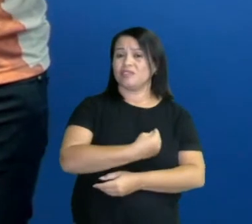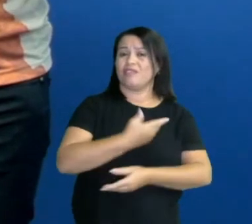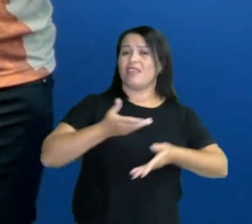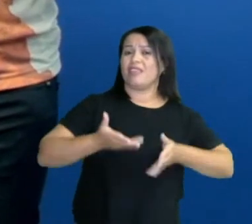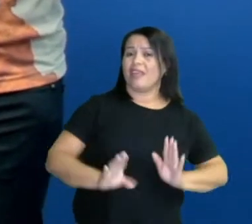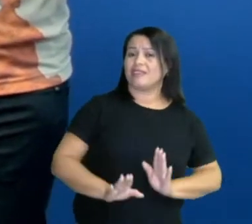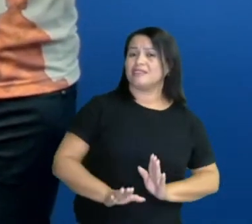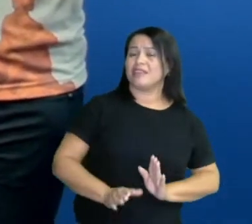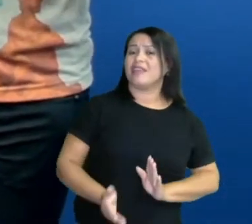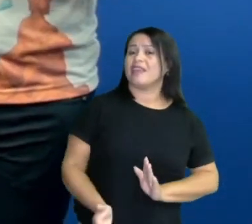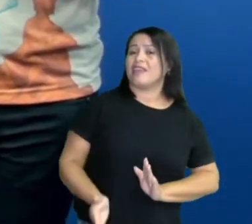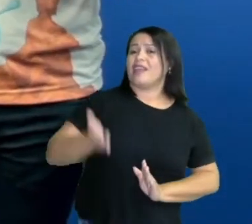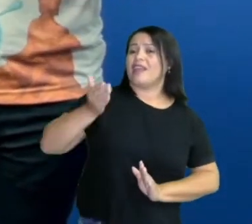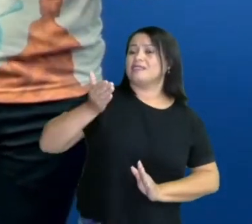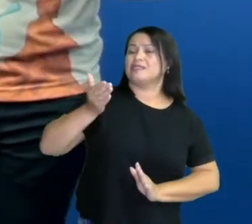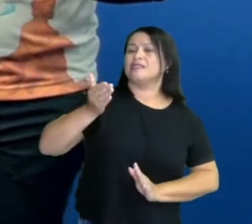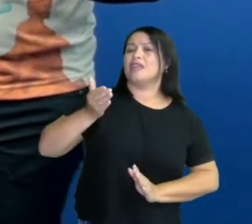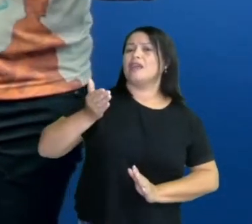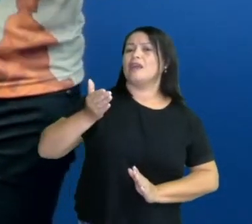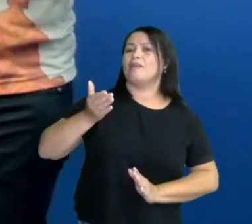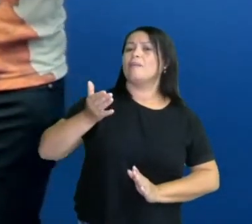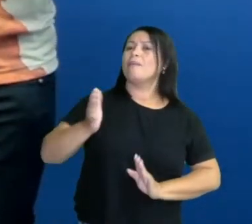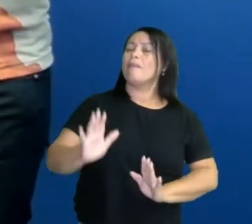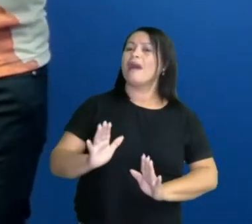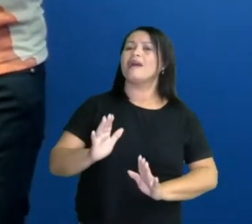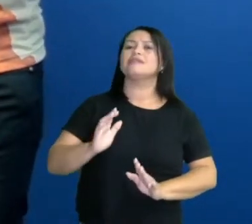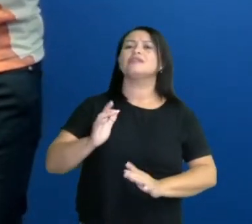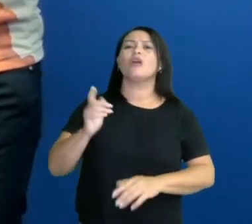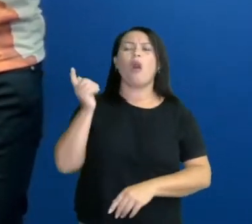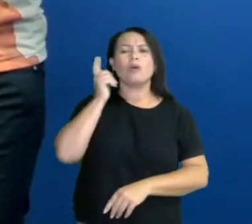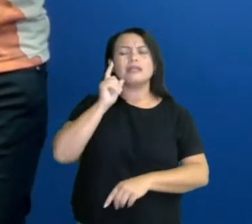se reproduzir. São animais que